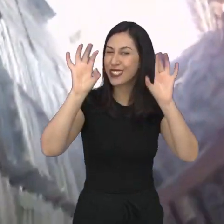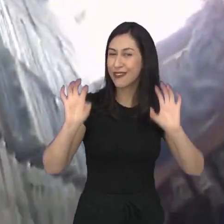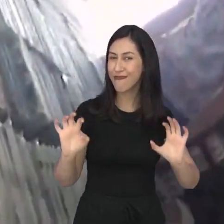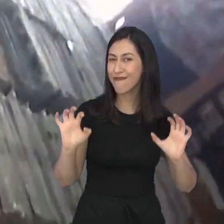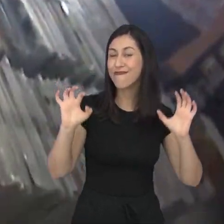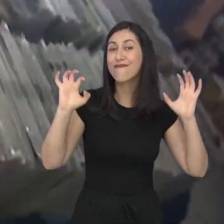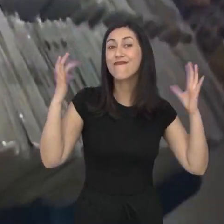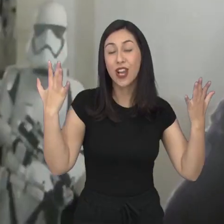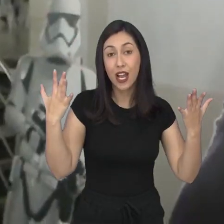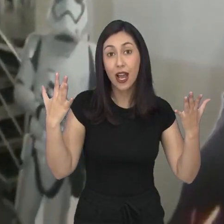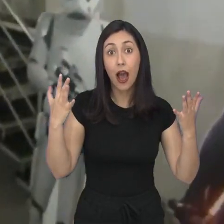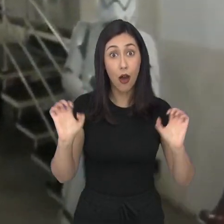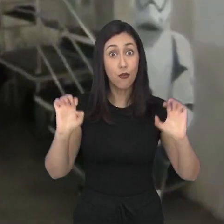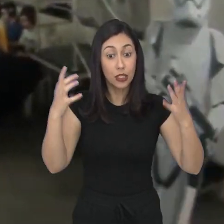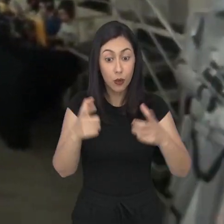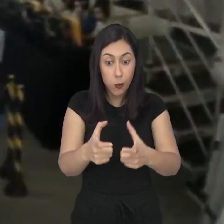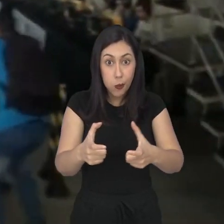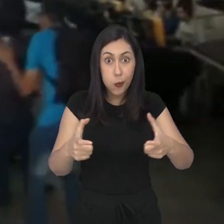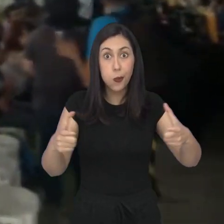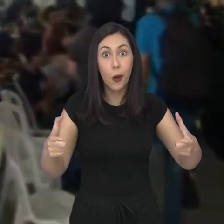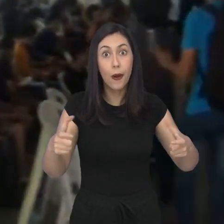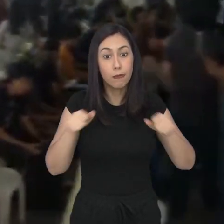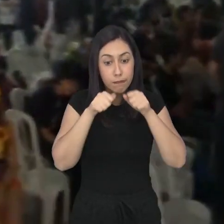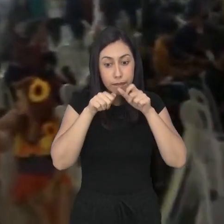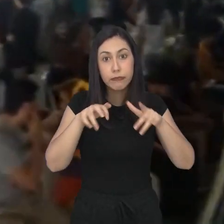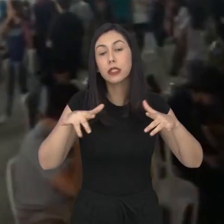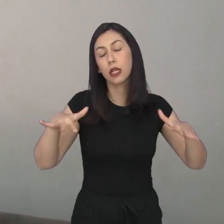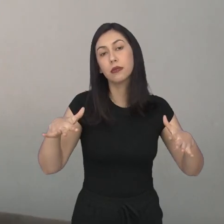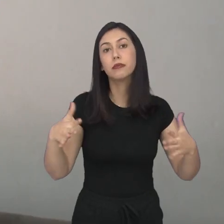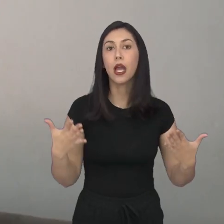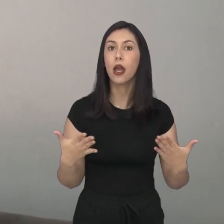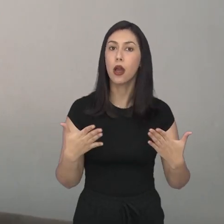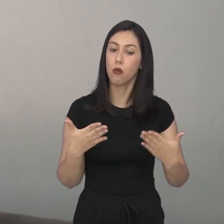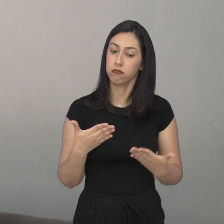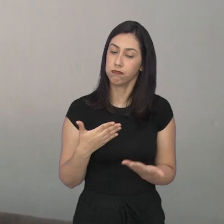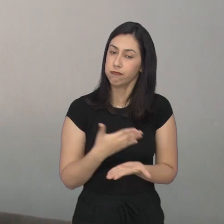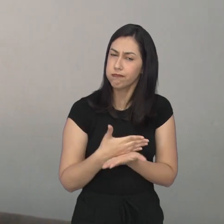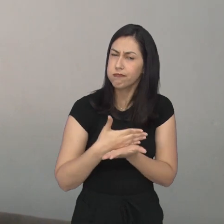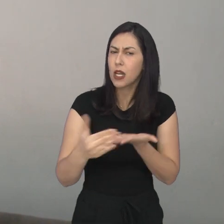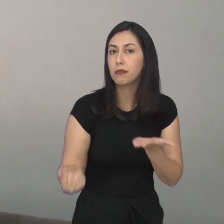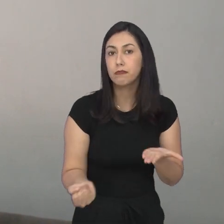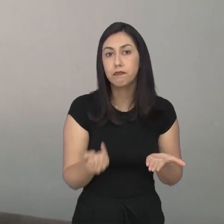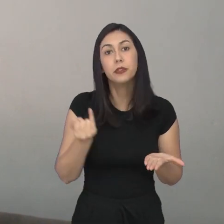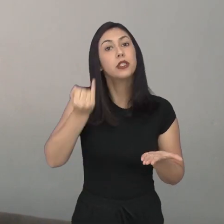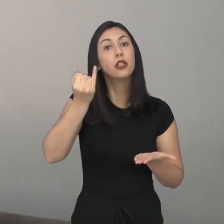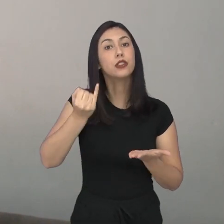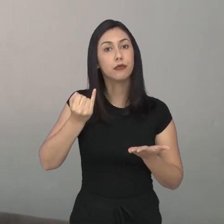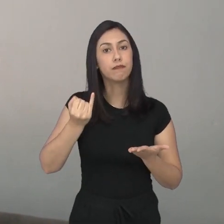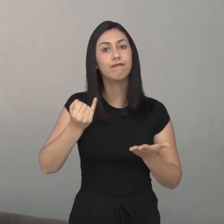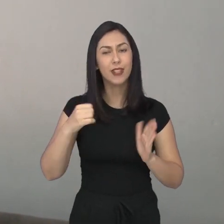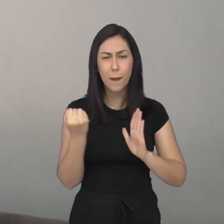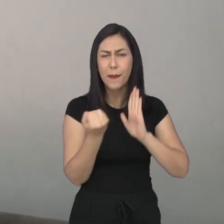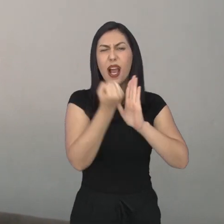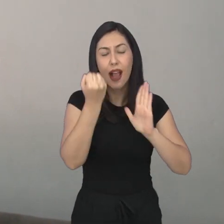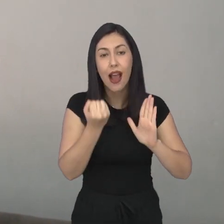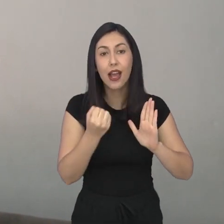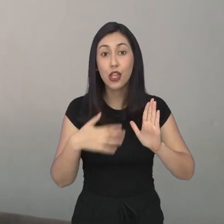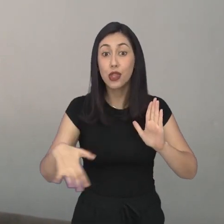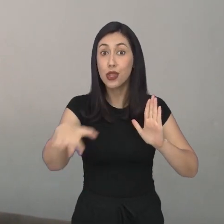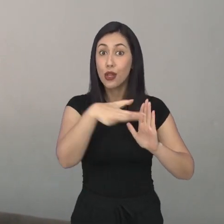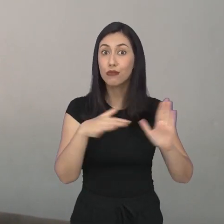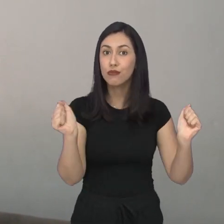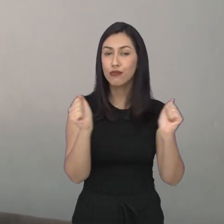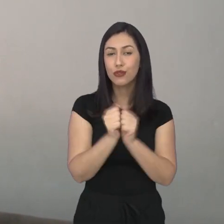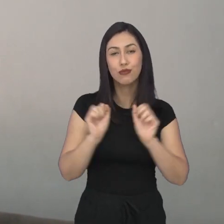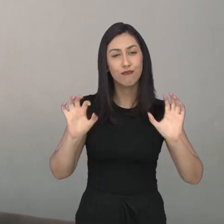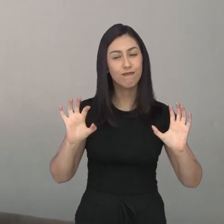para celebrar esse carinho, o evento pode crescer ainda mais. É uma iniciativa muito importante, né, para a gente fazer assim, marcar essa data, né,